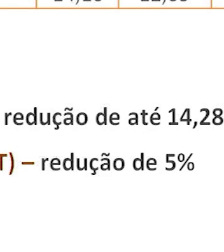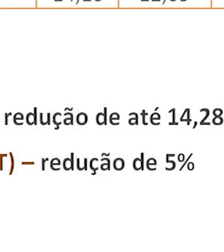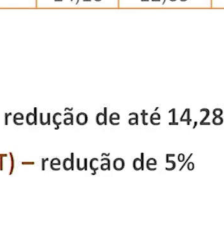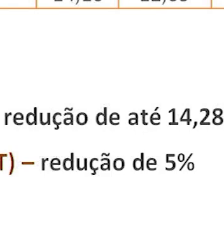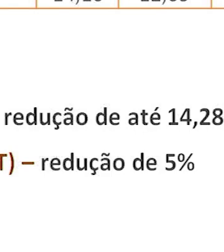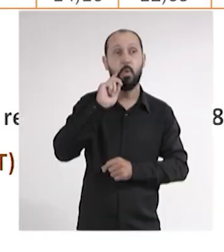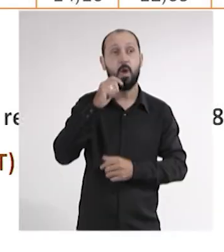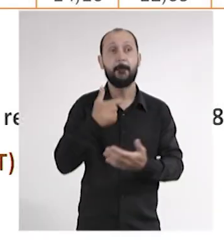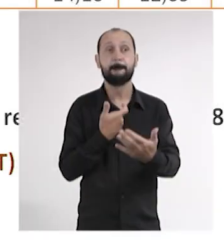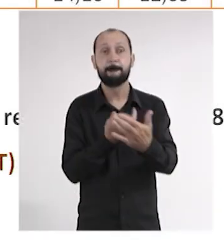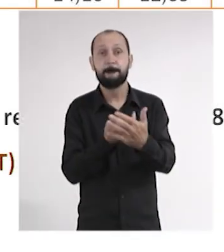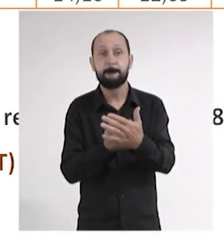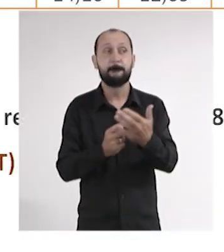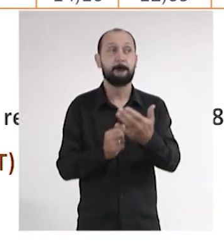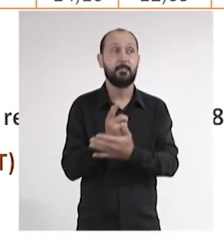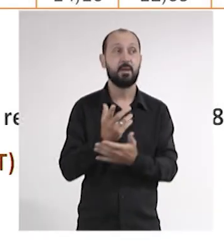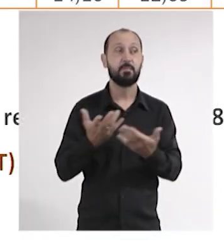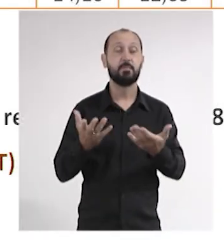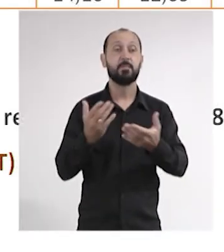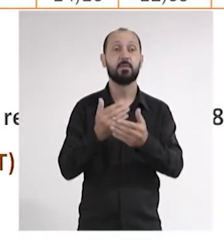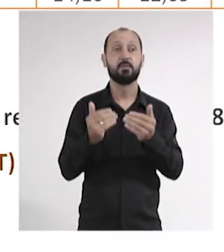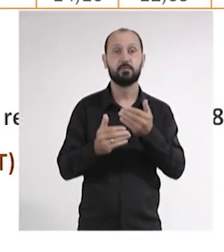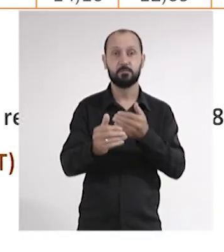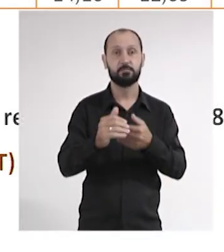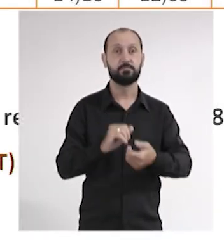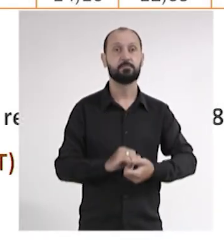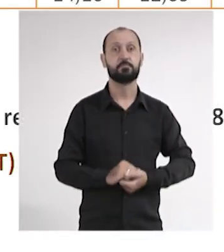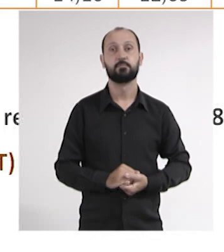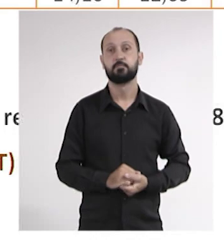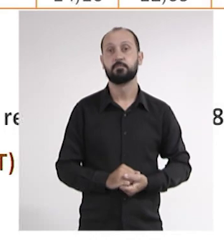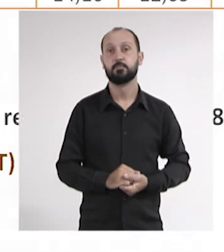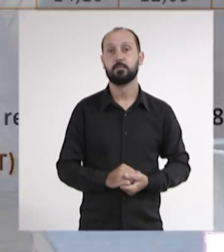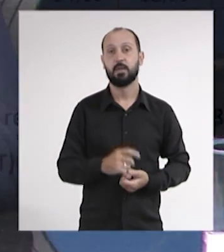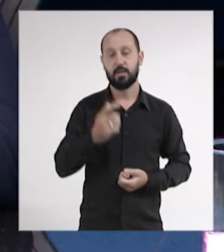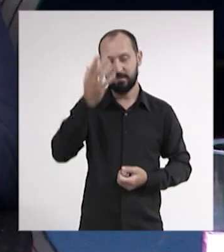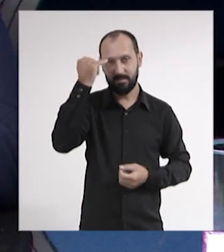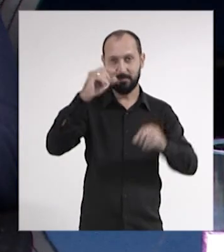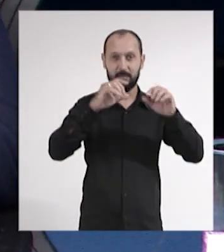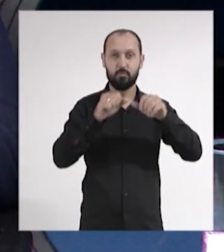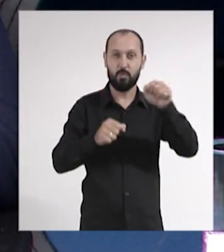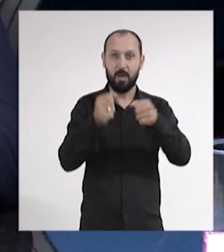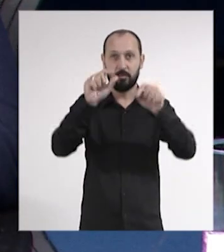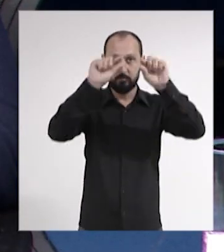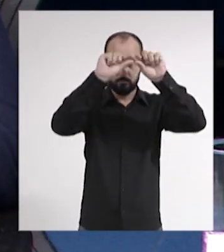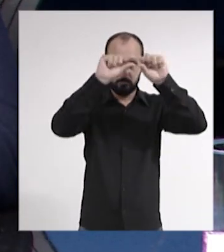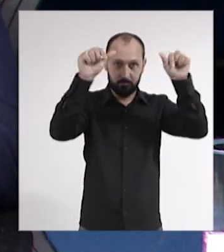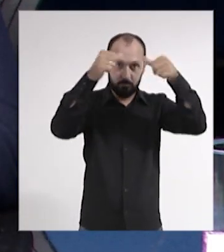eletrônicos de pagamento, a famosa tag, a etiqueta